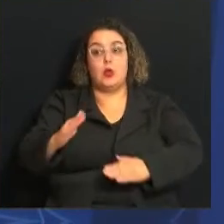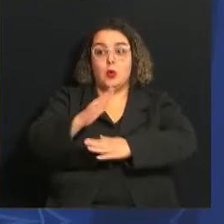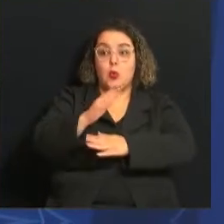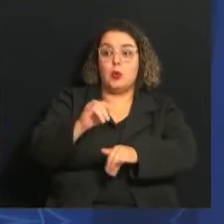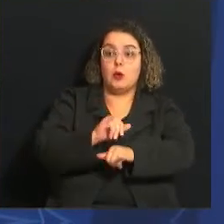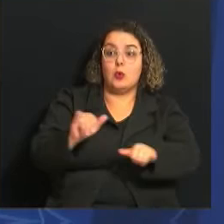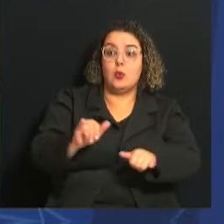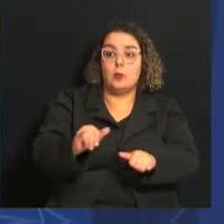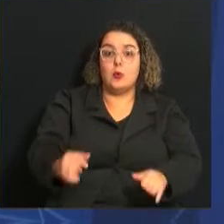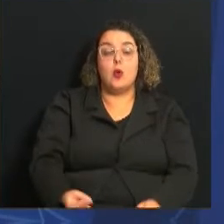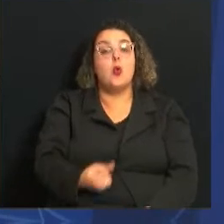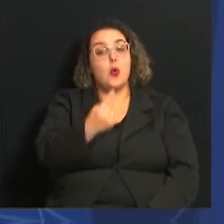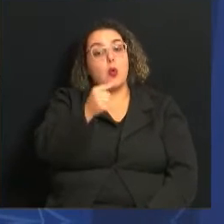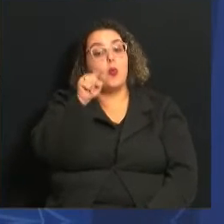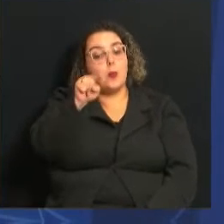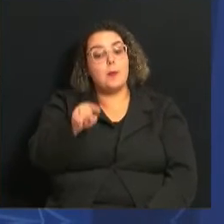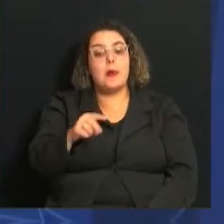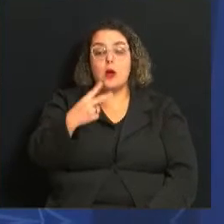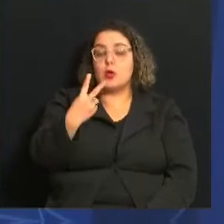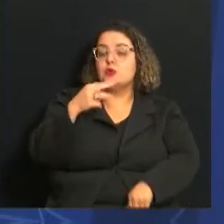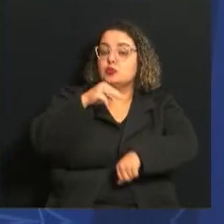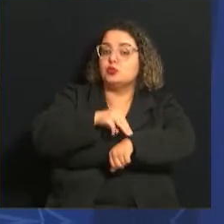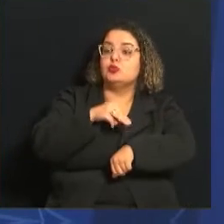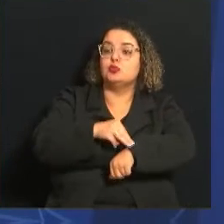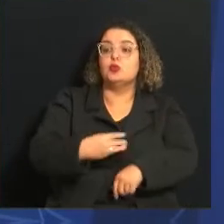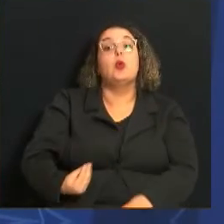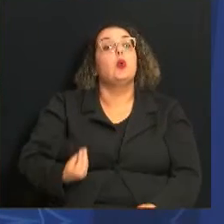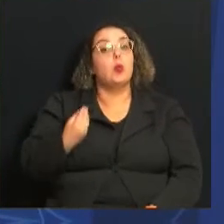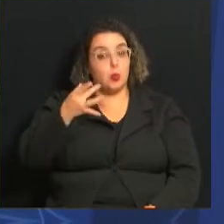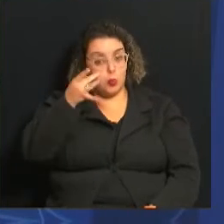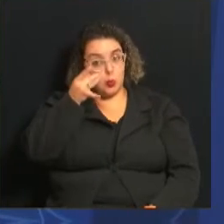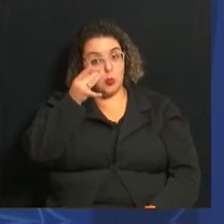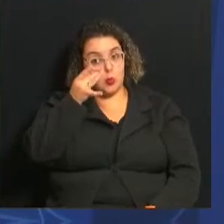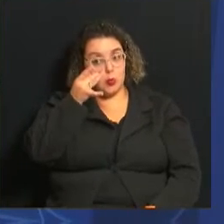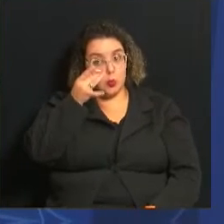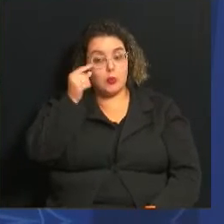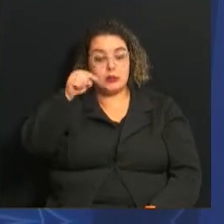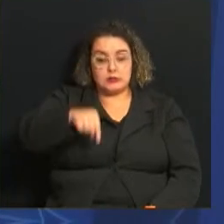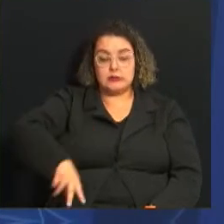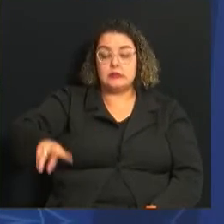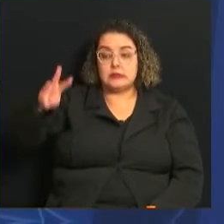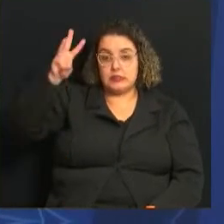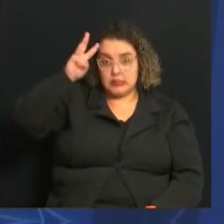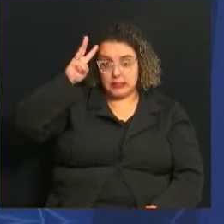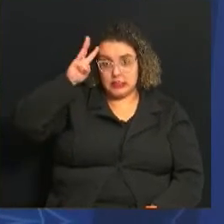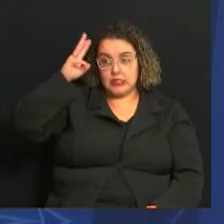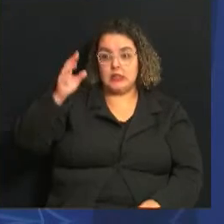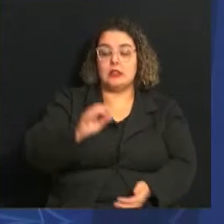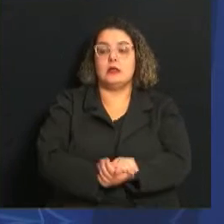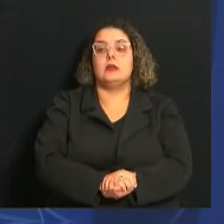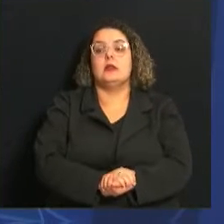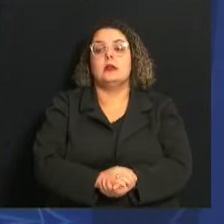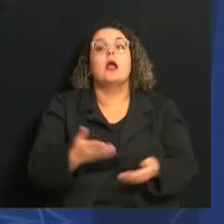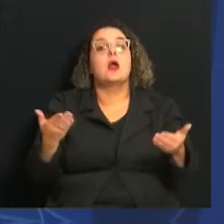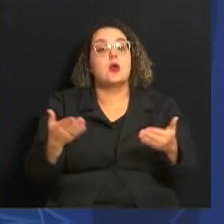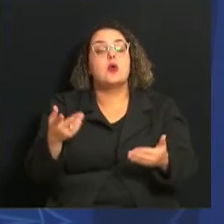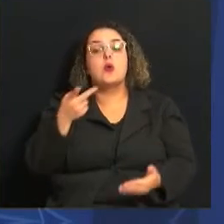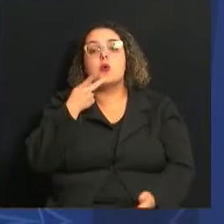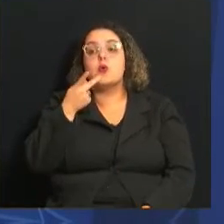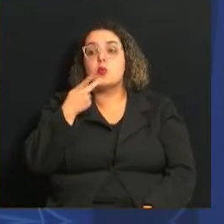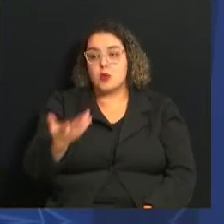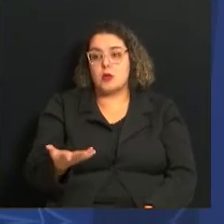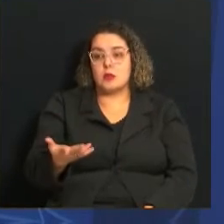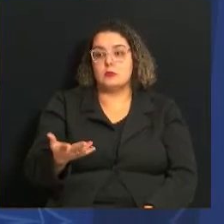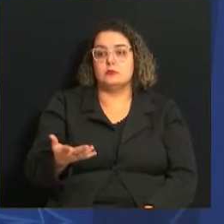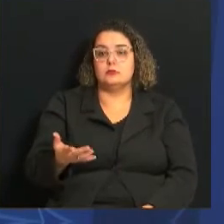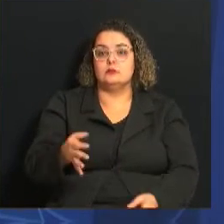Notícia, 1h02. Nós estamos ao vivo nesta terça-feira e agora a gente fala do nosso quadro,